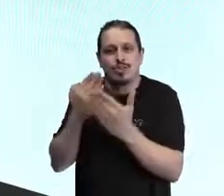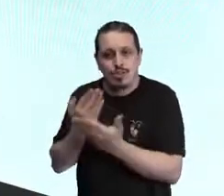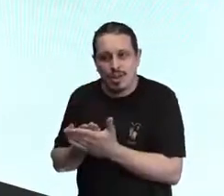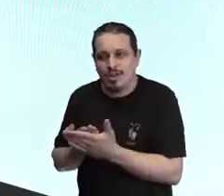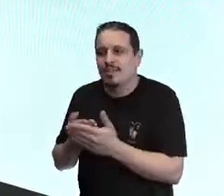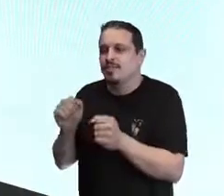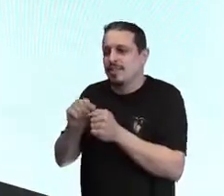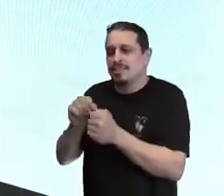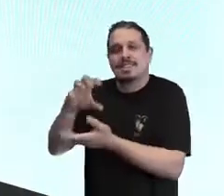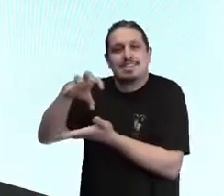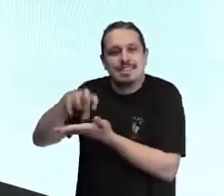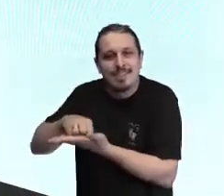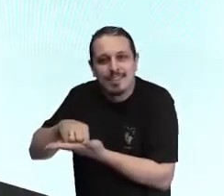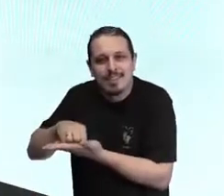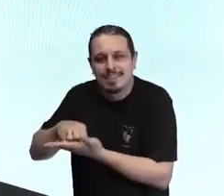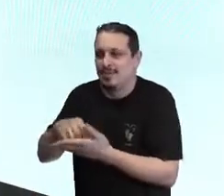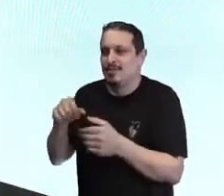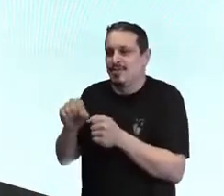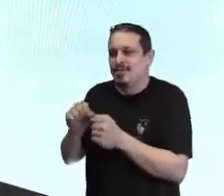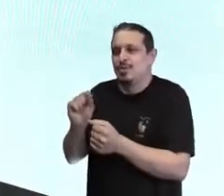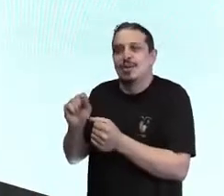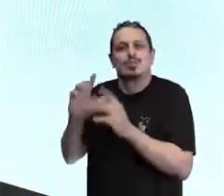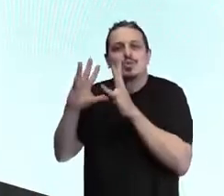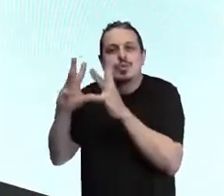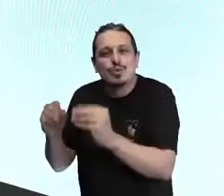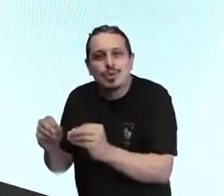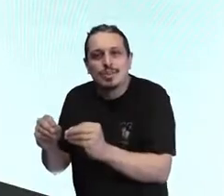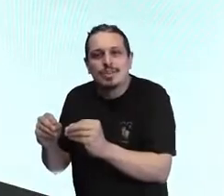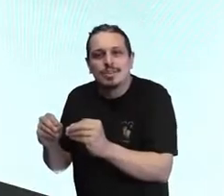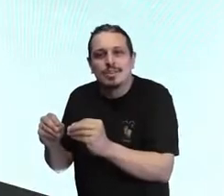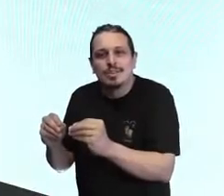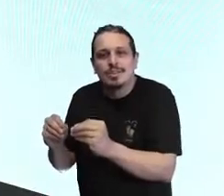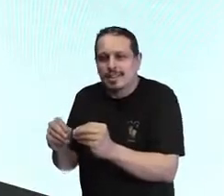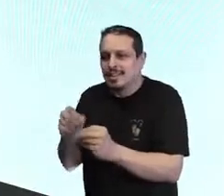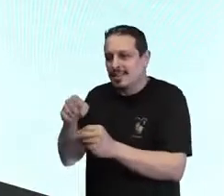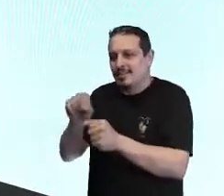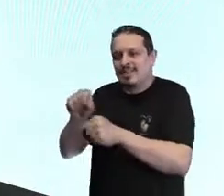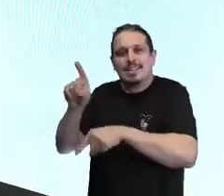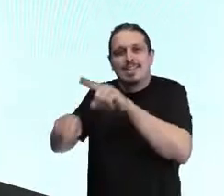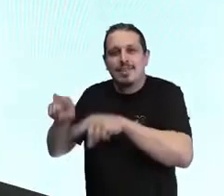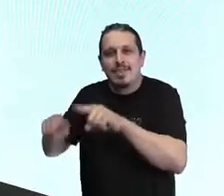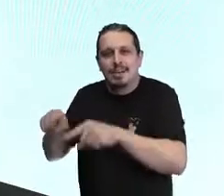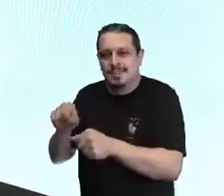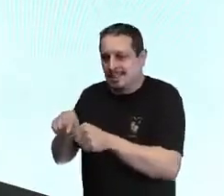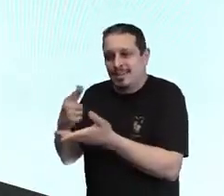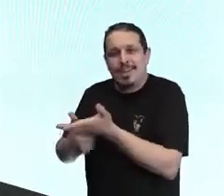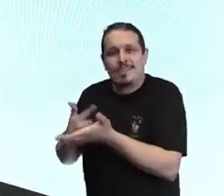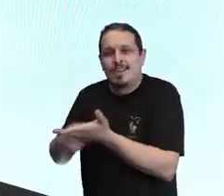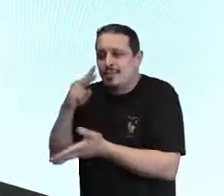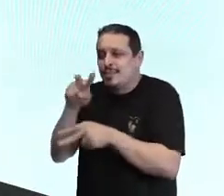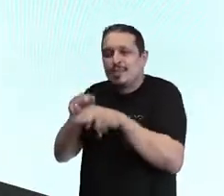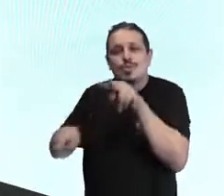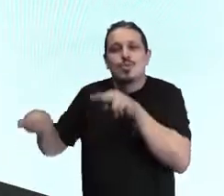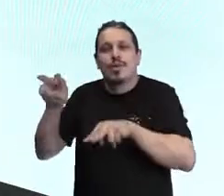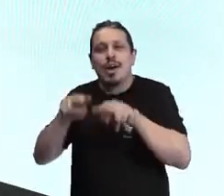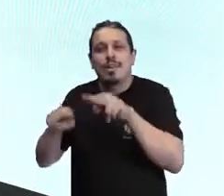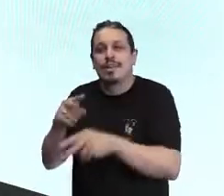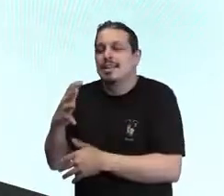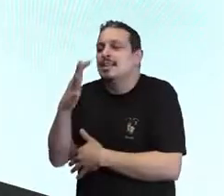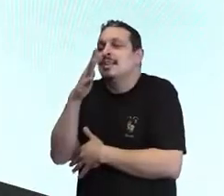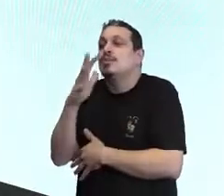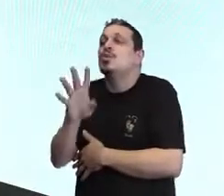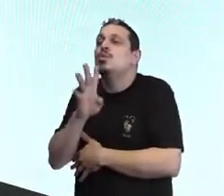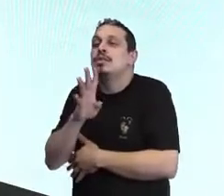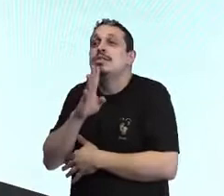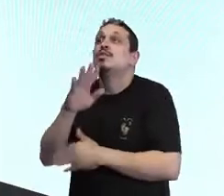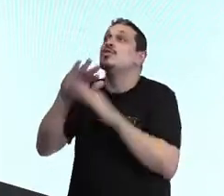a vaga, aqui está a lista do material, vem aqui semana que vem para você olhar as instalações direitinho. E aí eu mencionei,